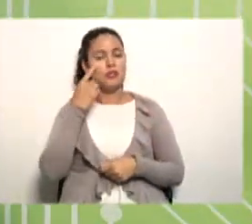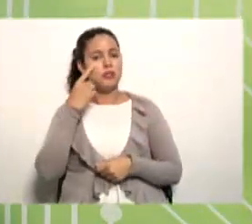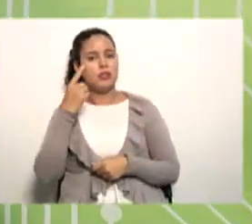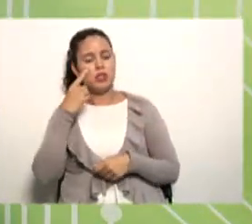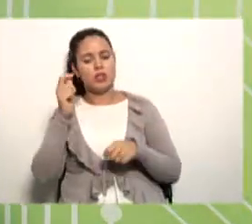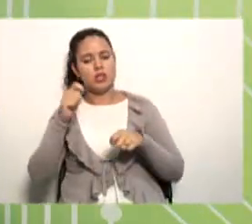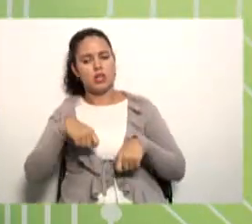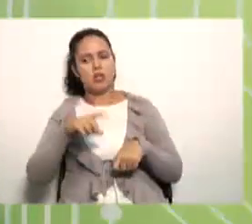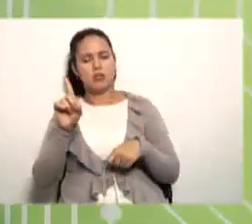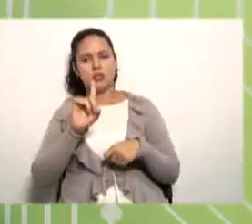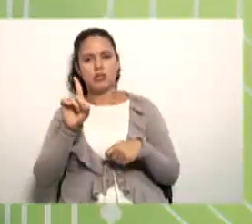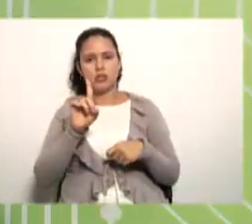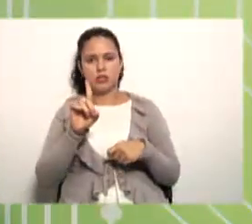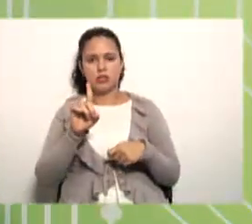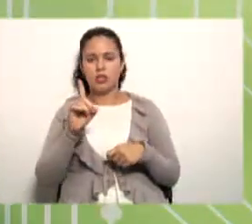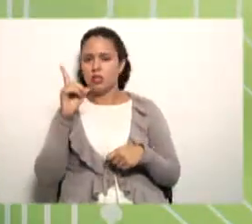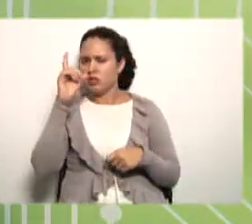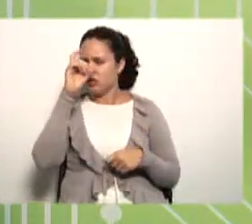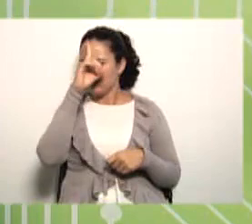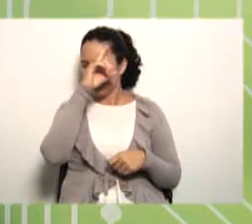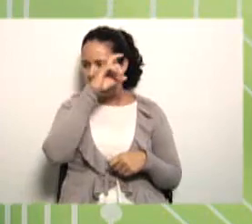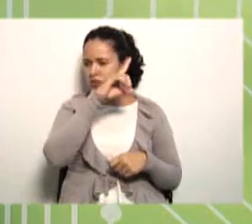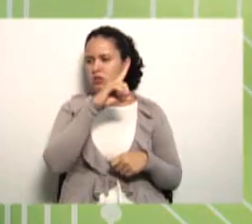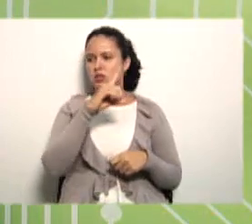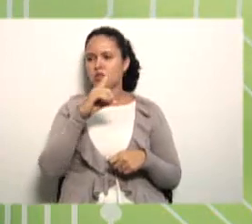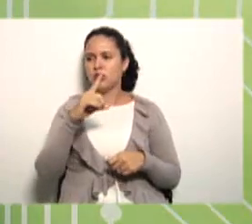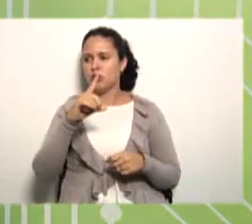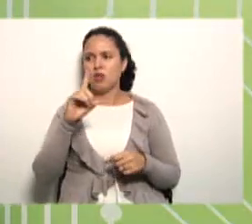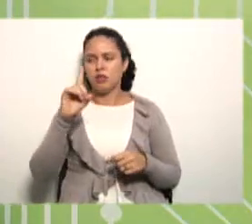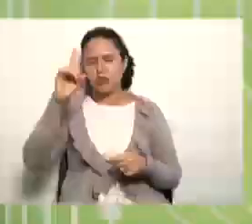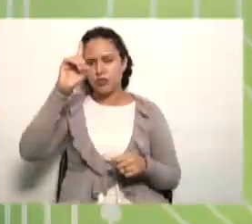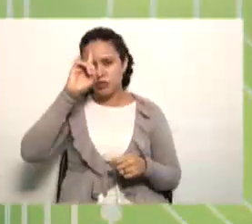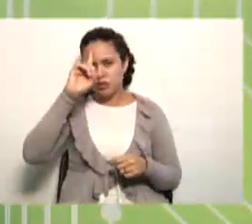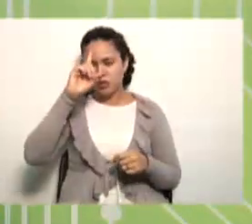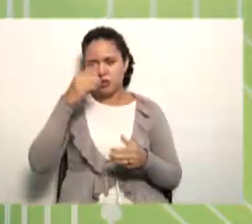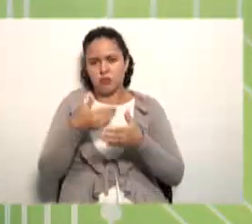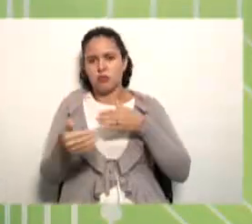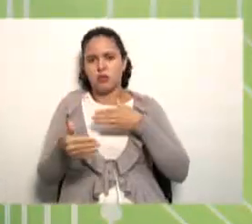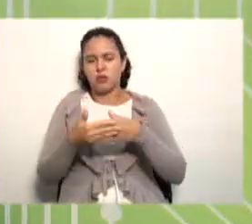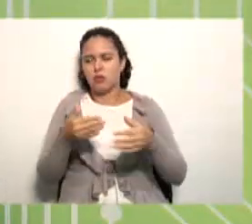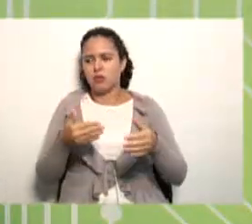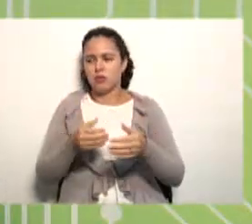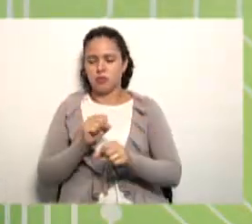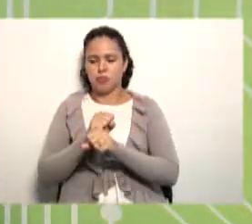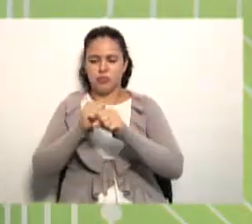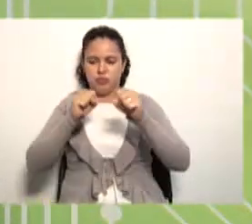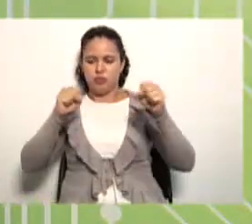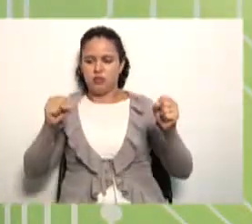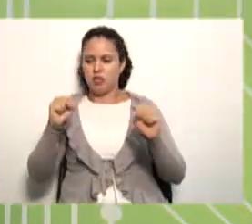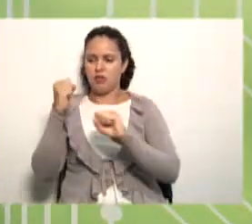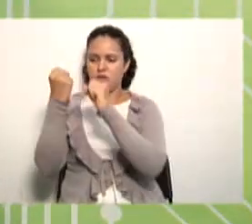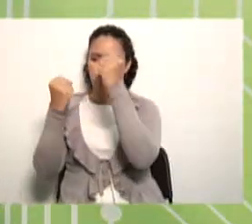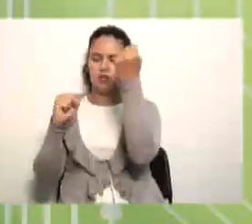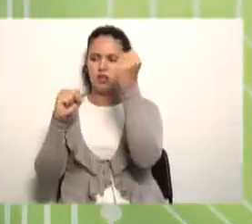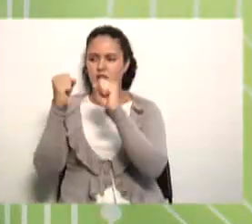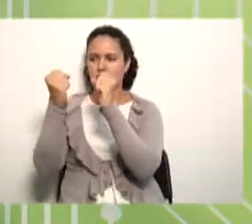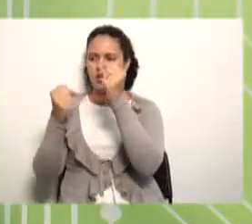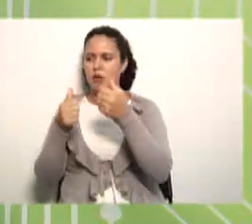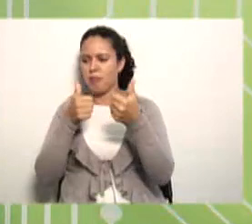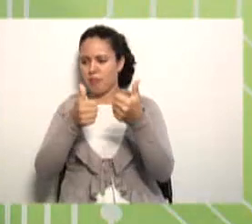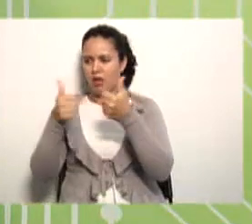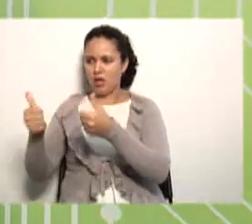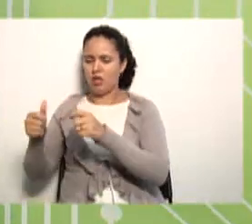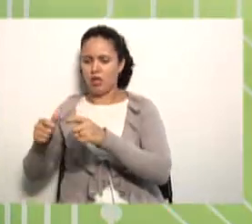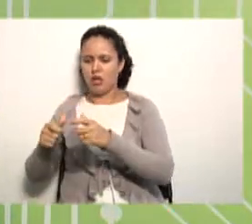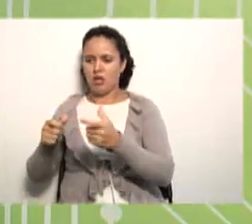acordar um dia, produzindo tudo de uma maneira muito manual, e transformar-se numa fábrica tecnológica assim, com o estalar de dedos, de um dia para o outro.